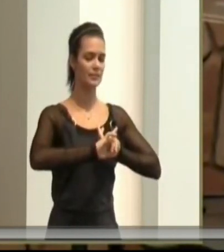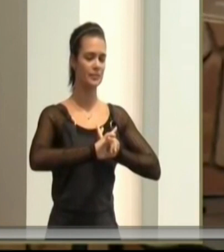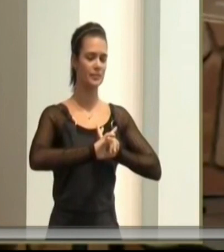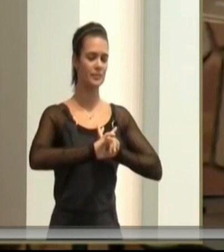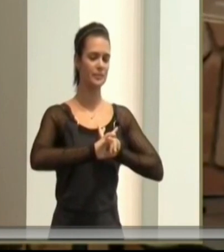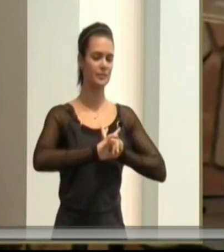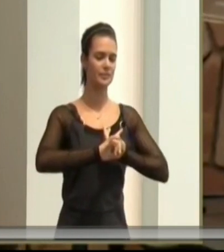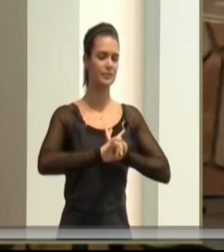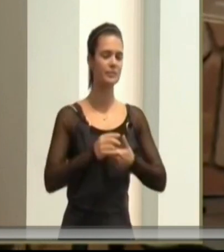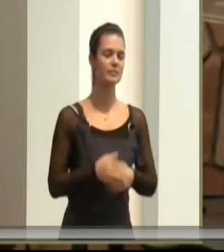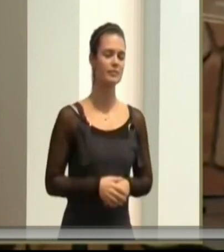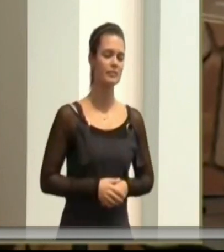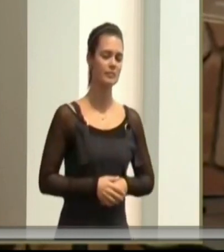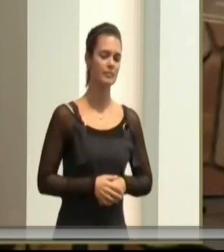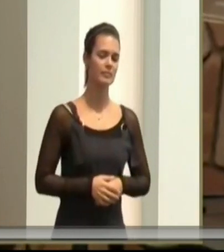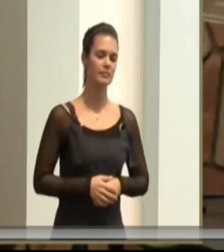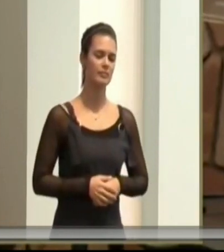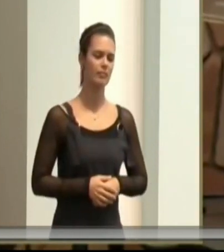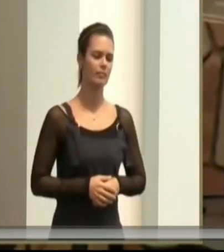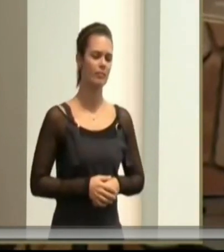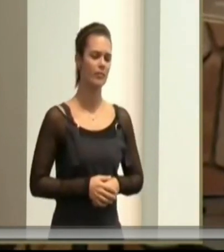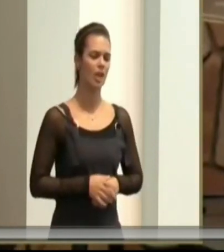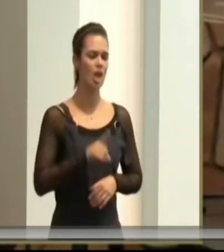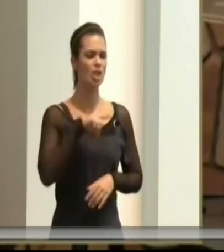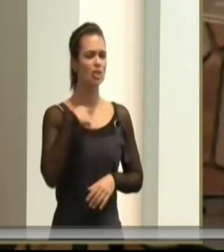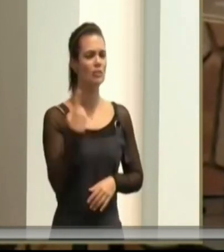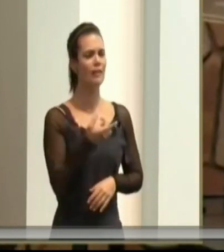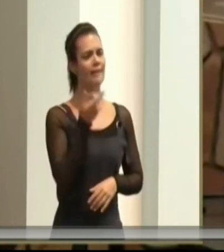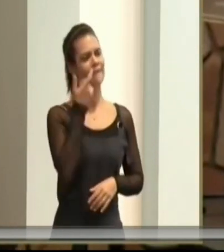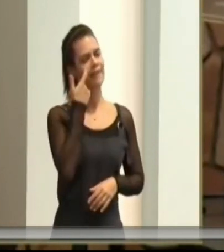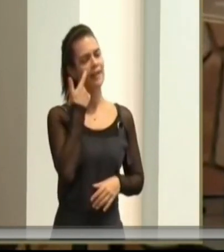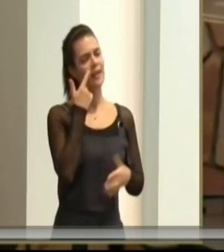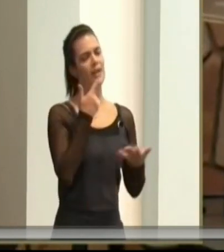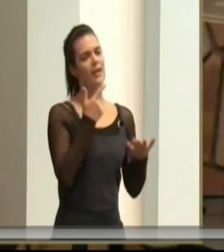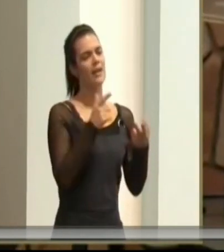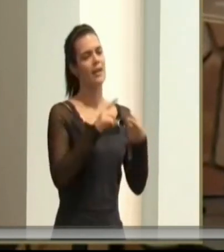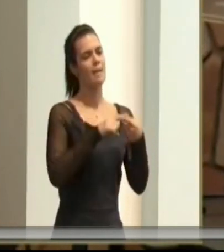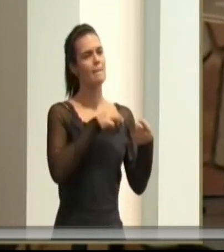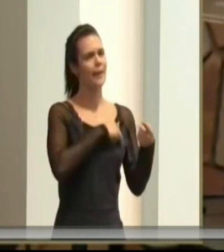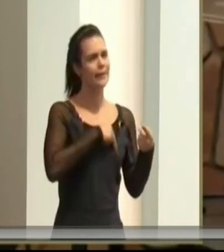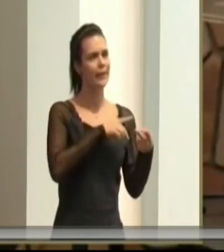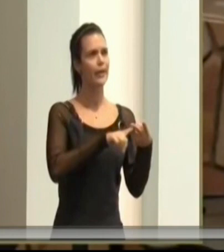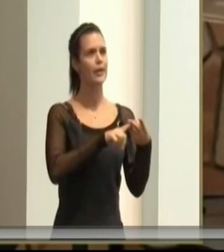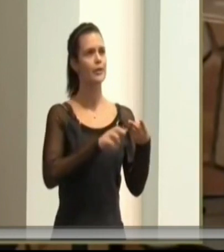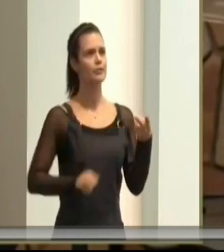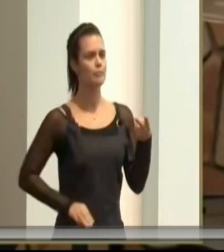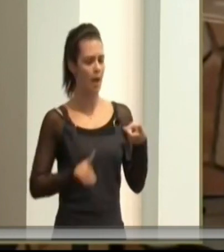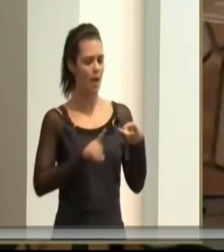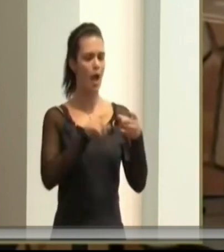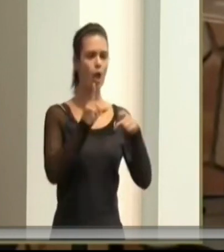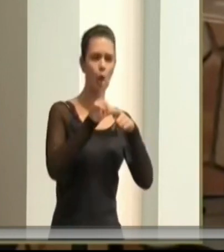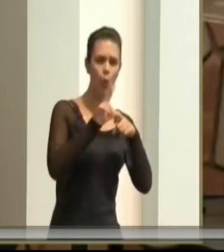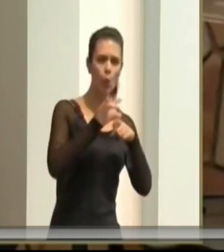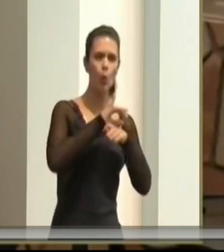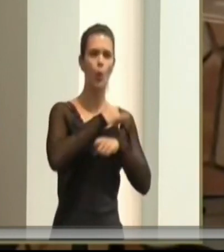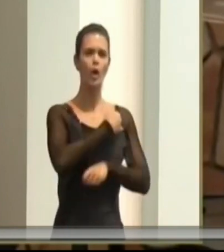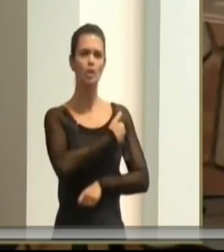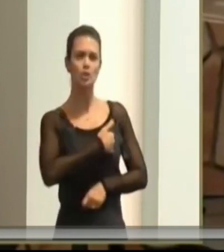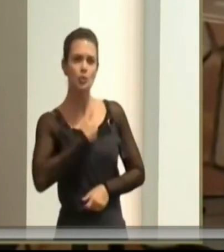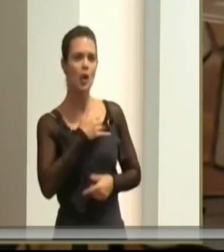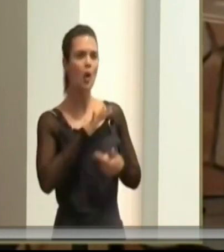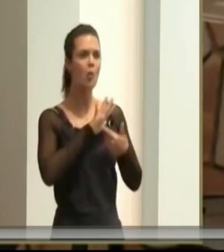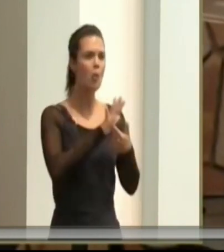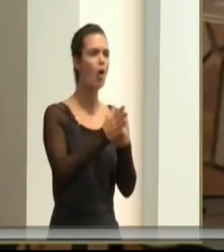Nós vemos aqui todos os evangelistas falando desse momento, falando das